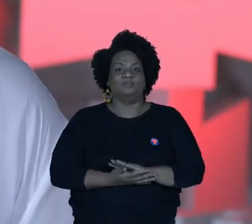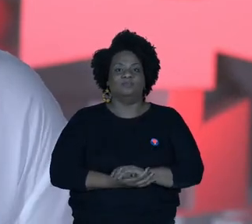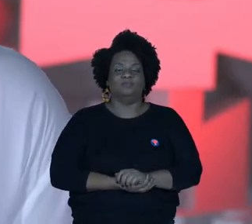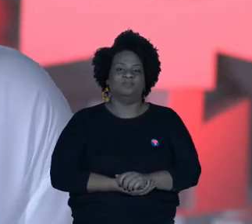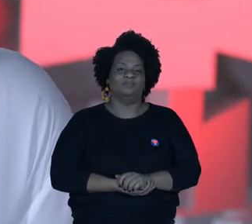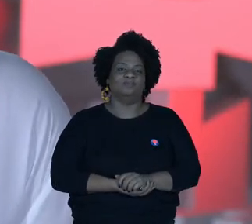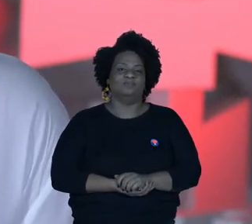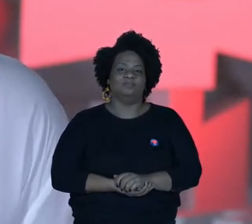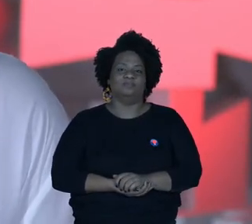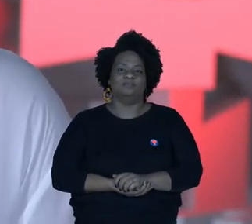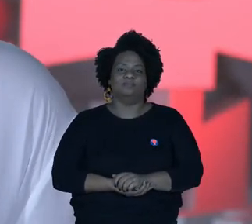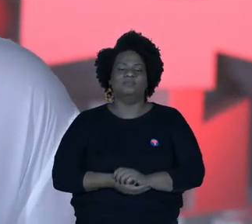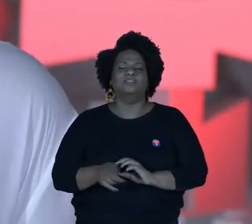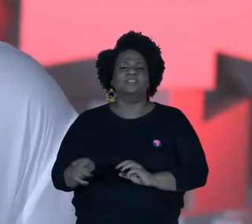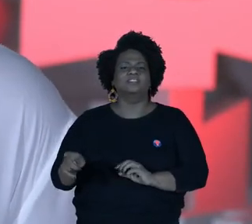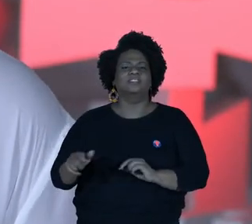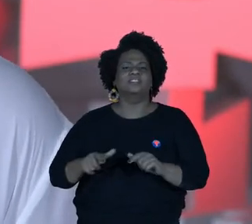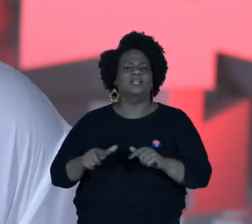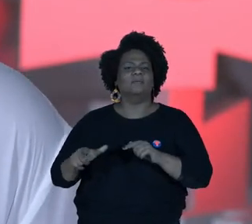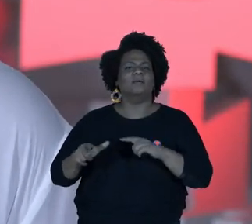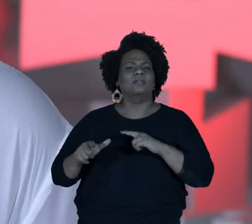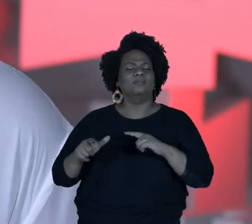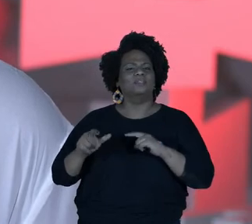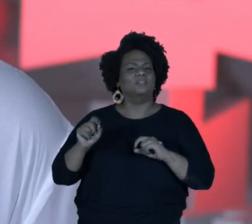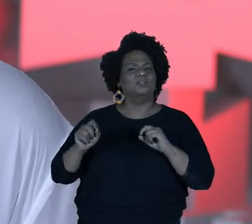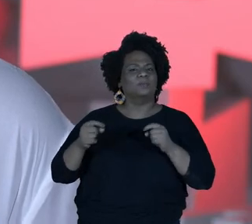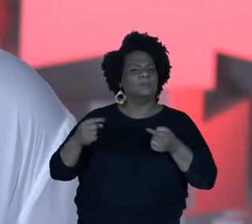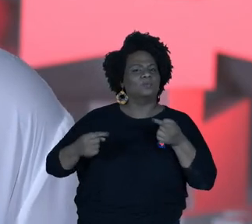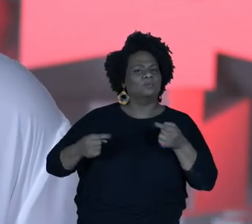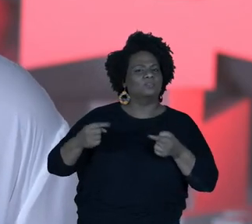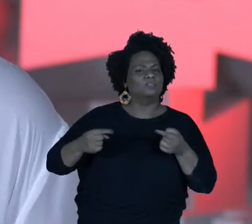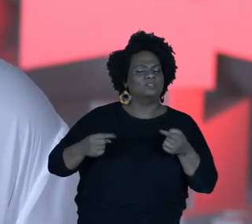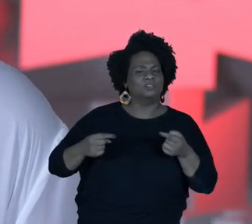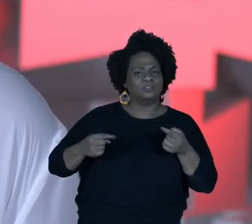O que que esse trabalho tem de político? Como eu vejo, né?